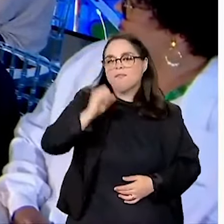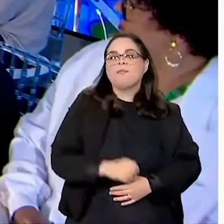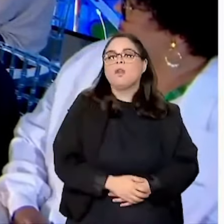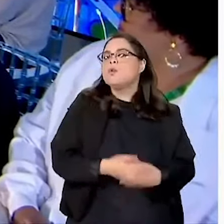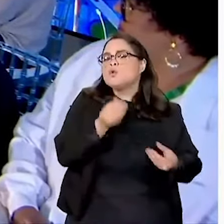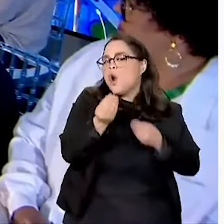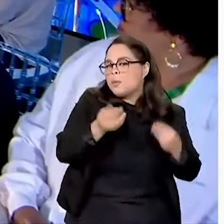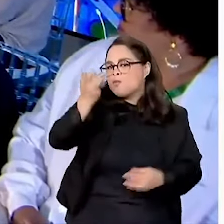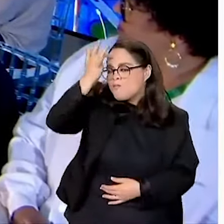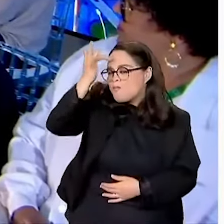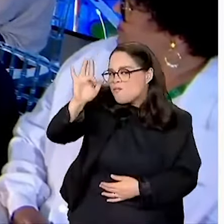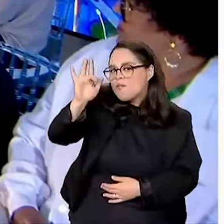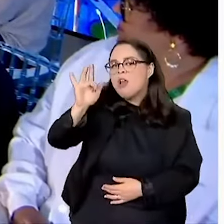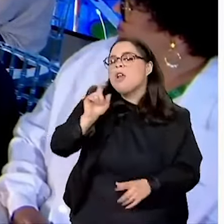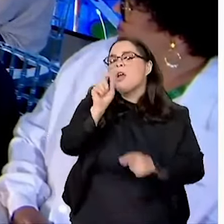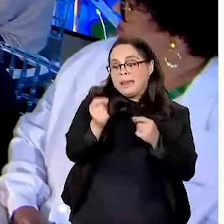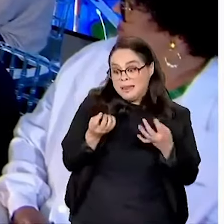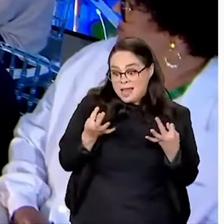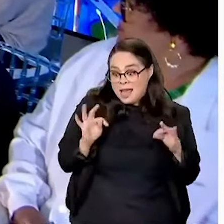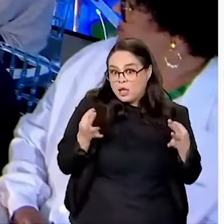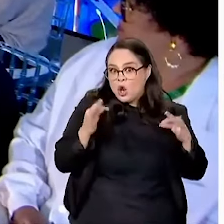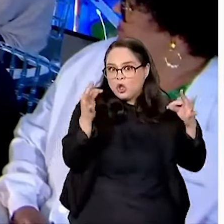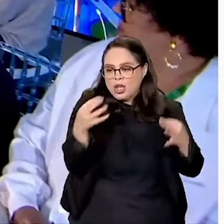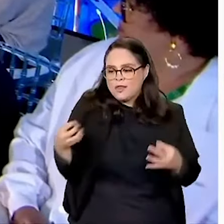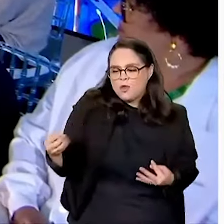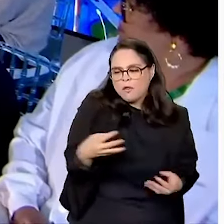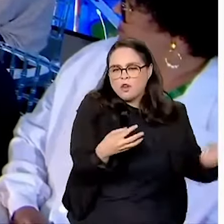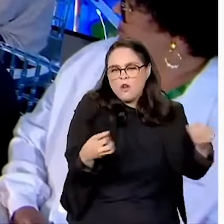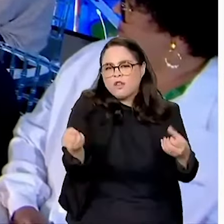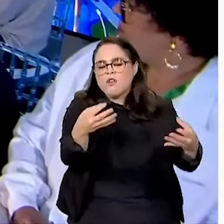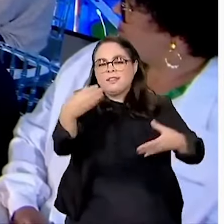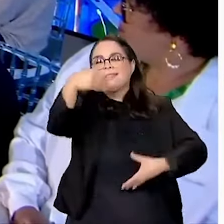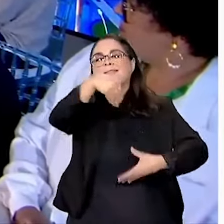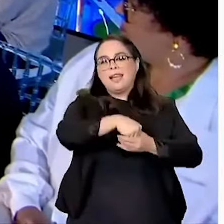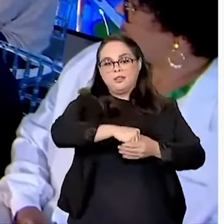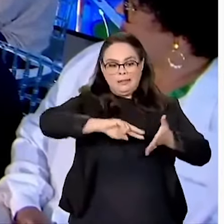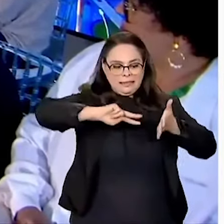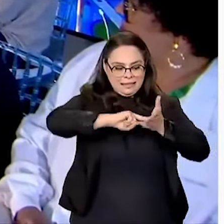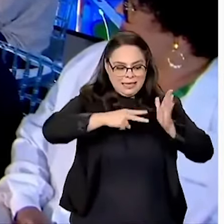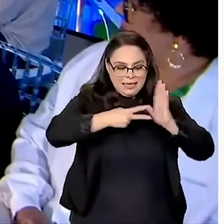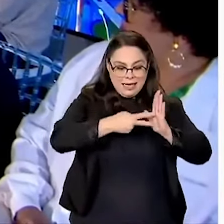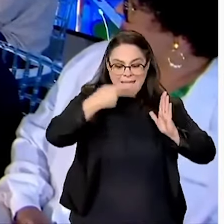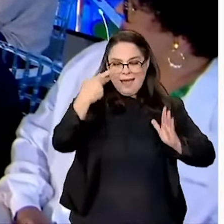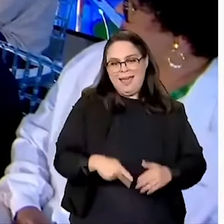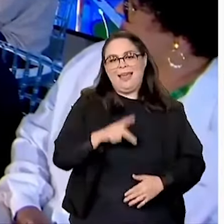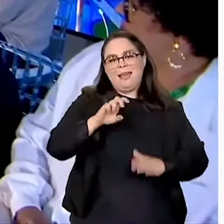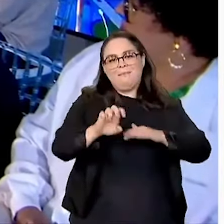da tecnologia e da inovação do que significa essa empresa.